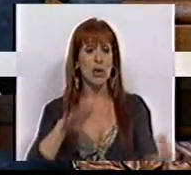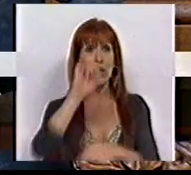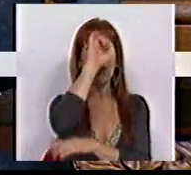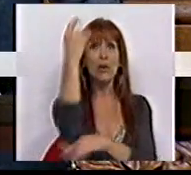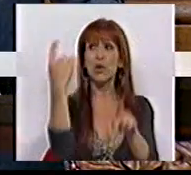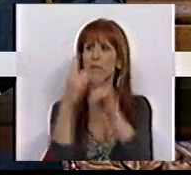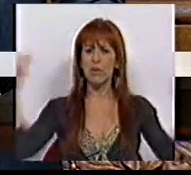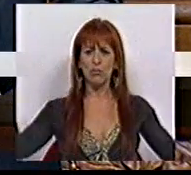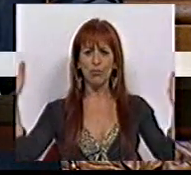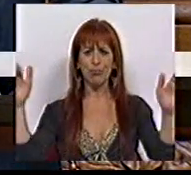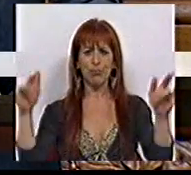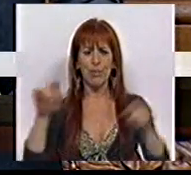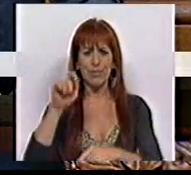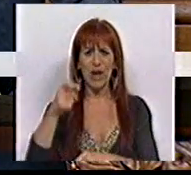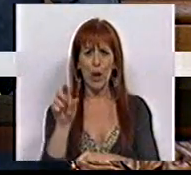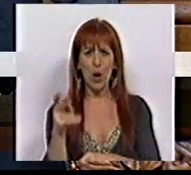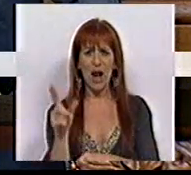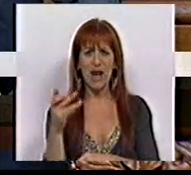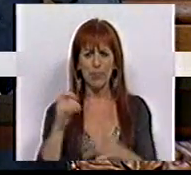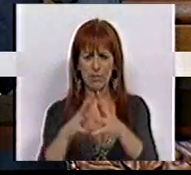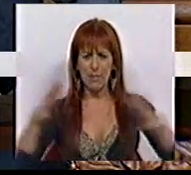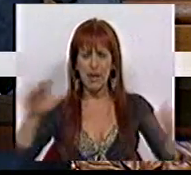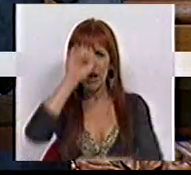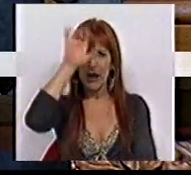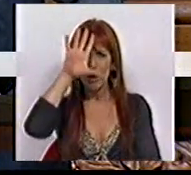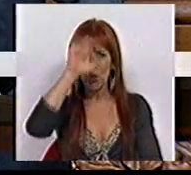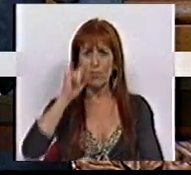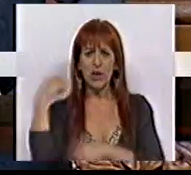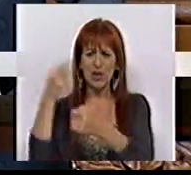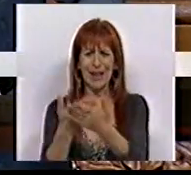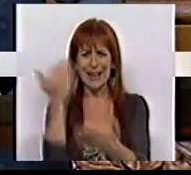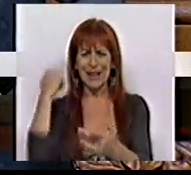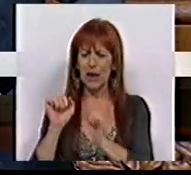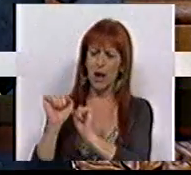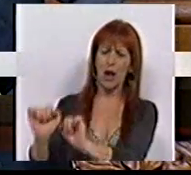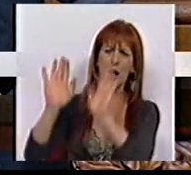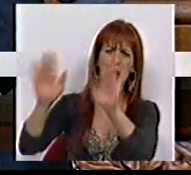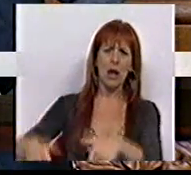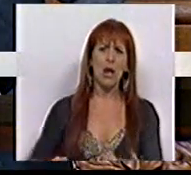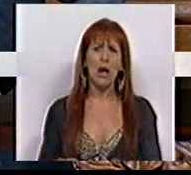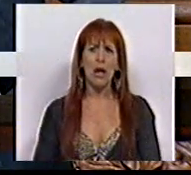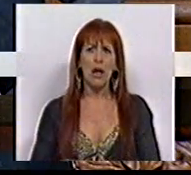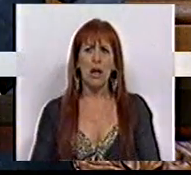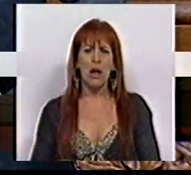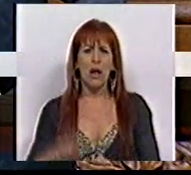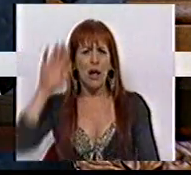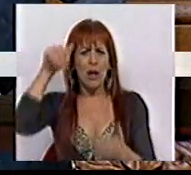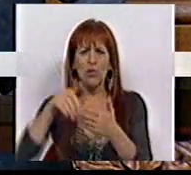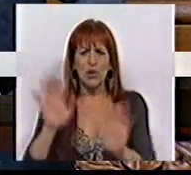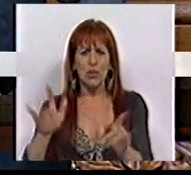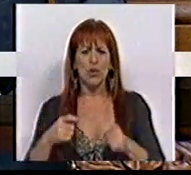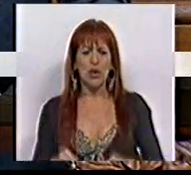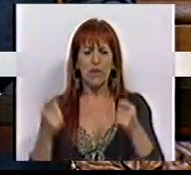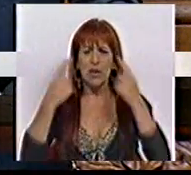pinho regridem e o eucalipto avança. O Ministério da Agricultura recusa a tirar conclusões.